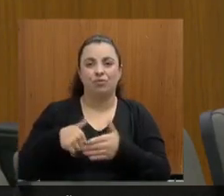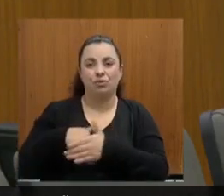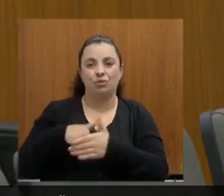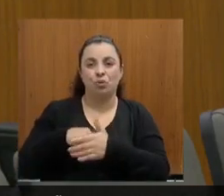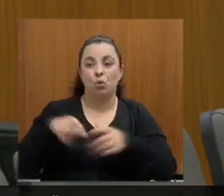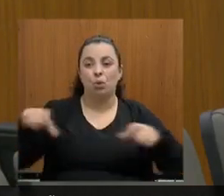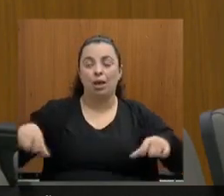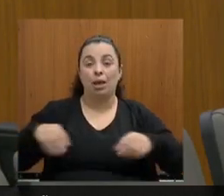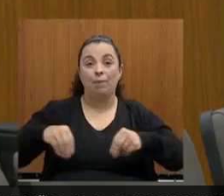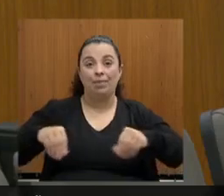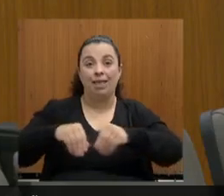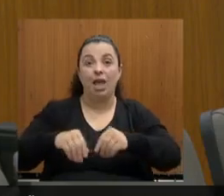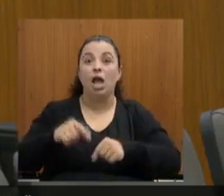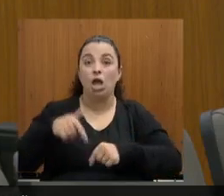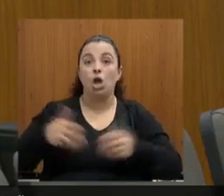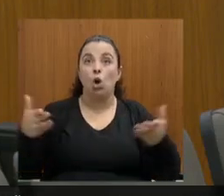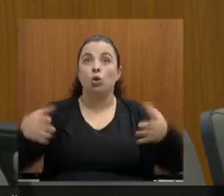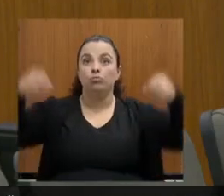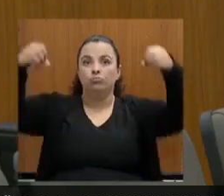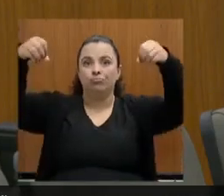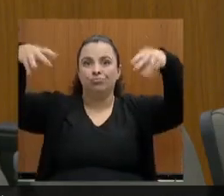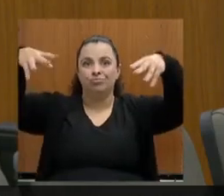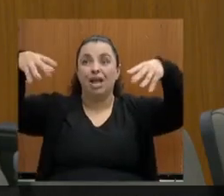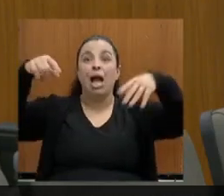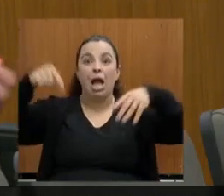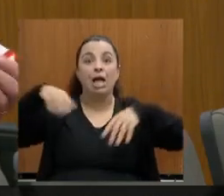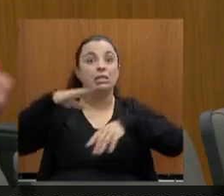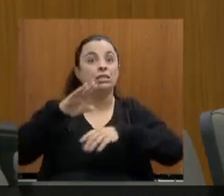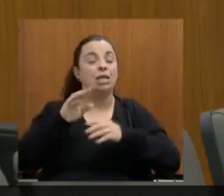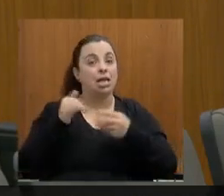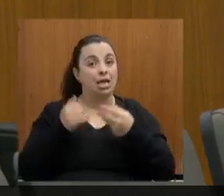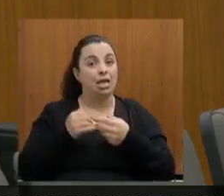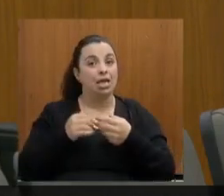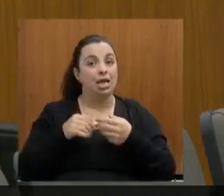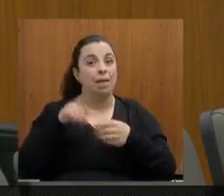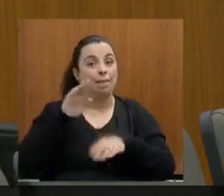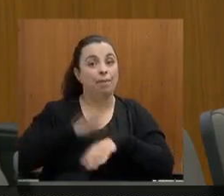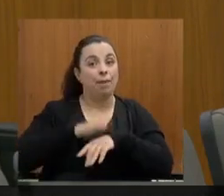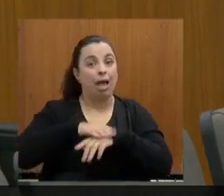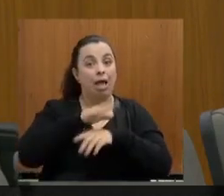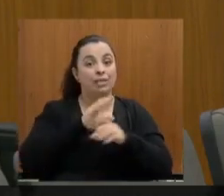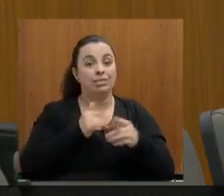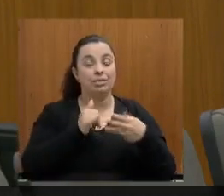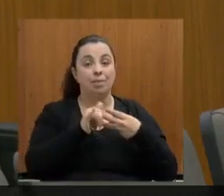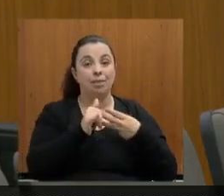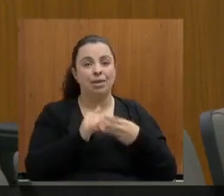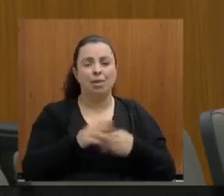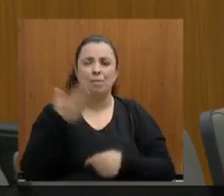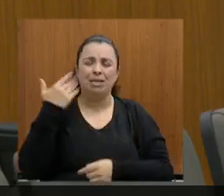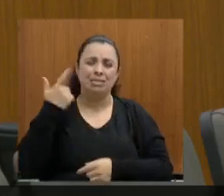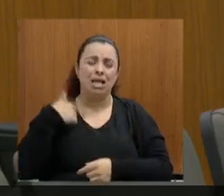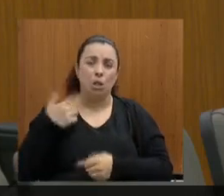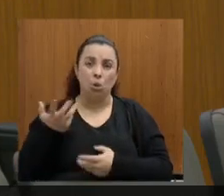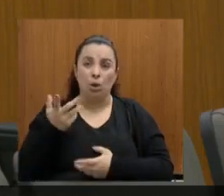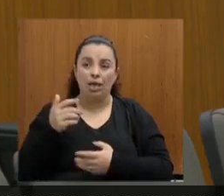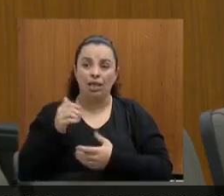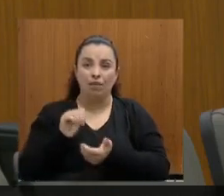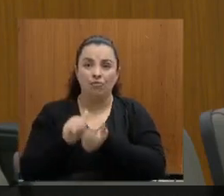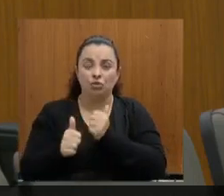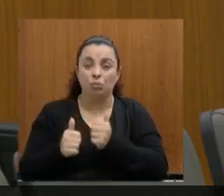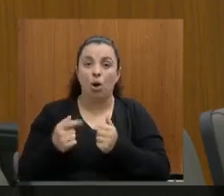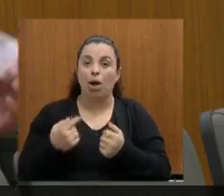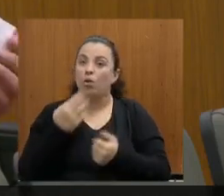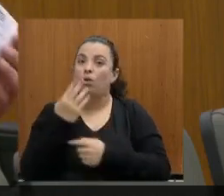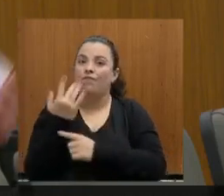iluminado pela Cemig meu quando era criança a gente queria jogar até à noite e levava as velas em dia vela de Jane para